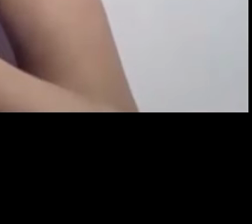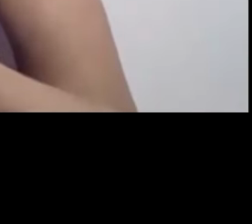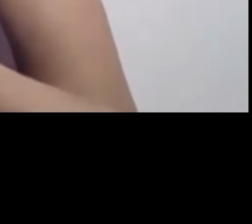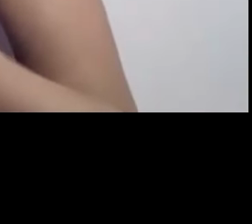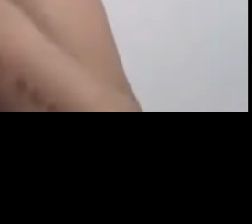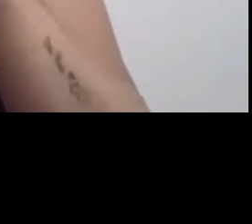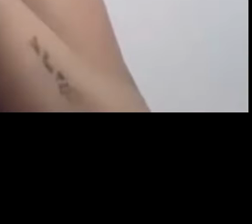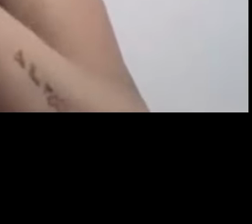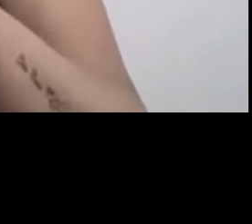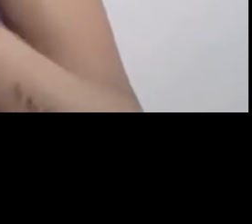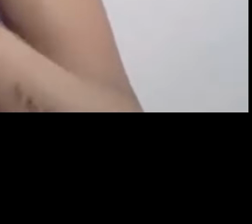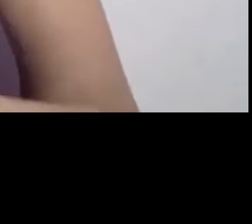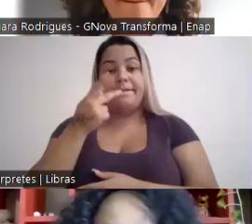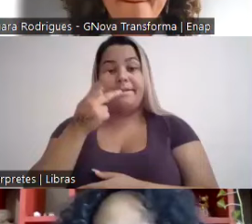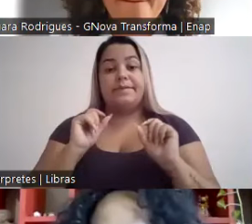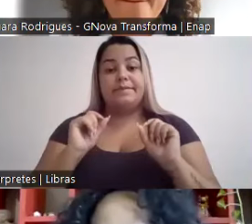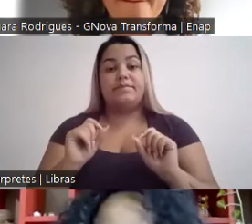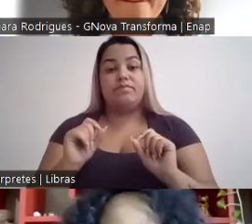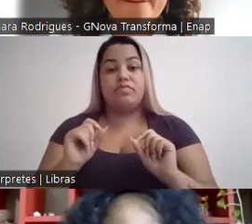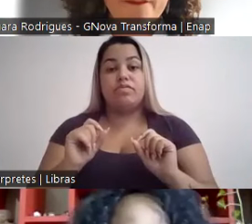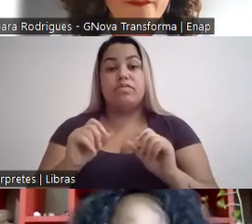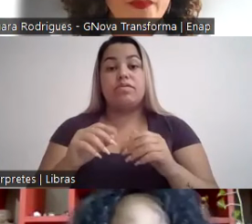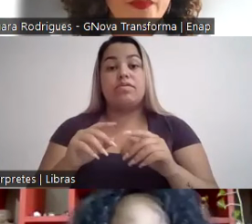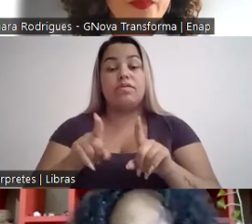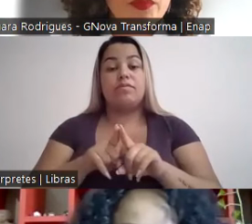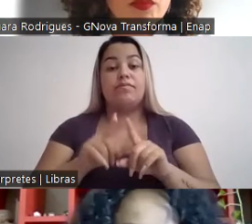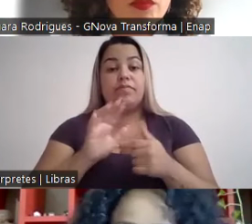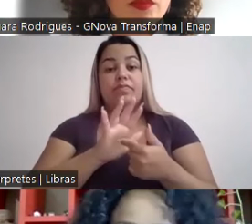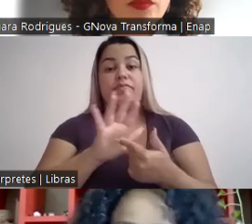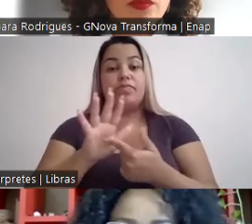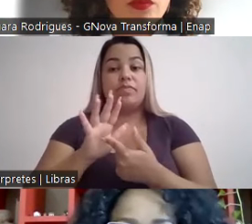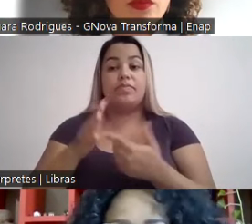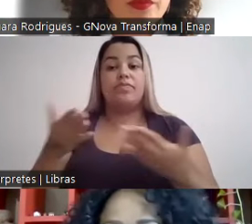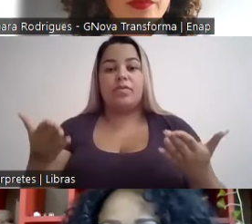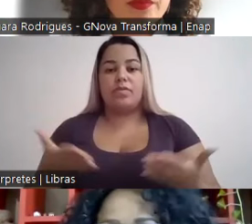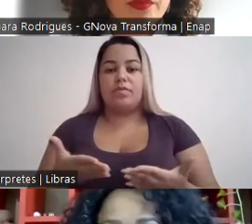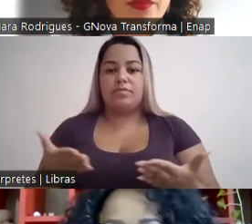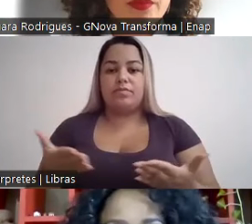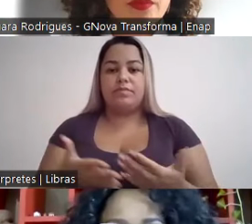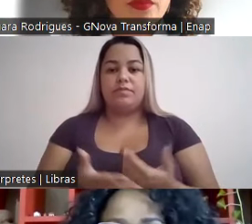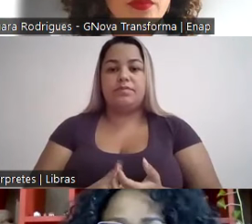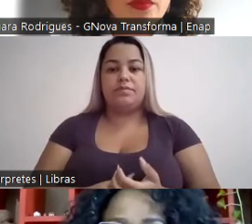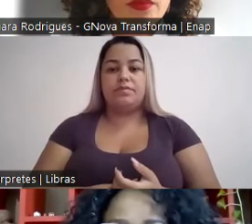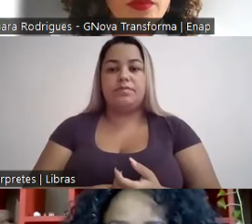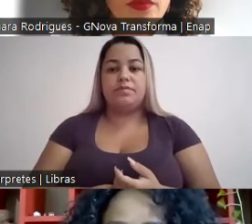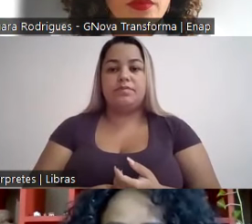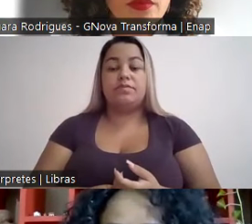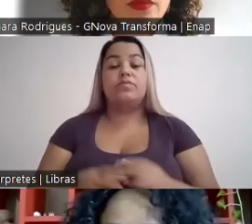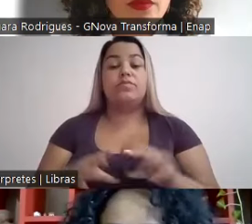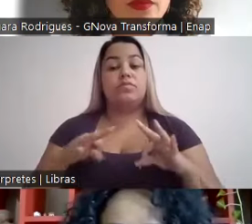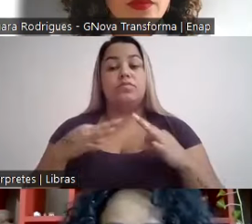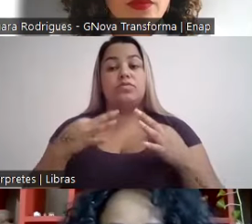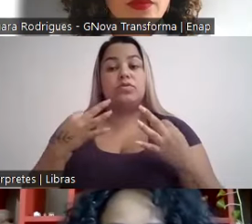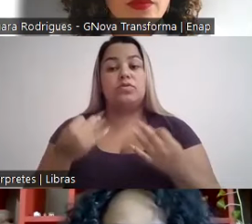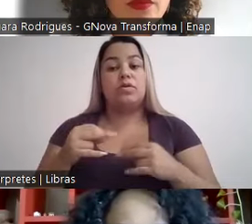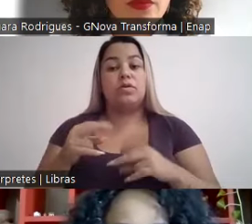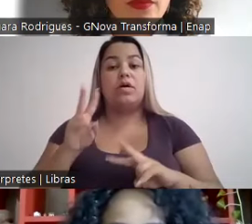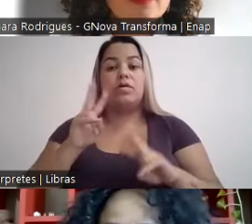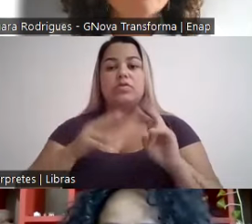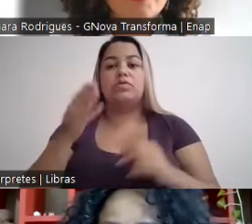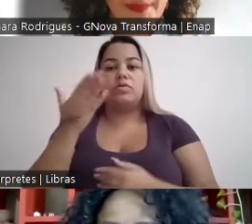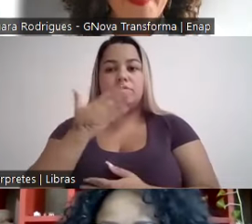da minha fala, e eu vou abrir aqui para vocês nesse momento. Vamos ver se todo mundo. Está todo mundo conseguindo